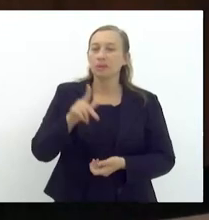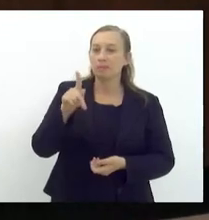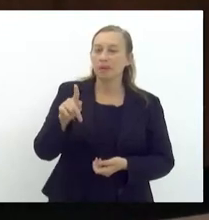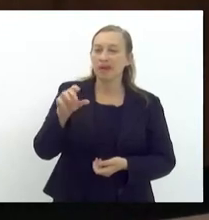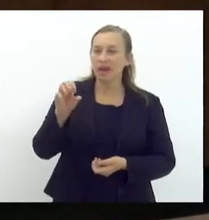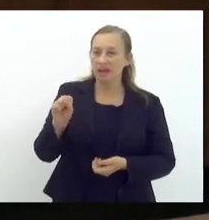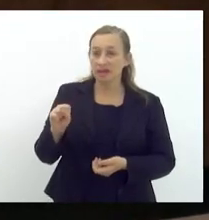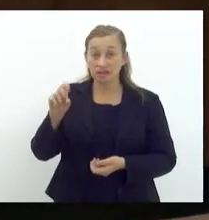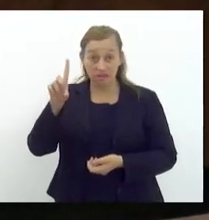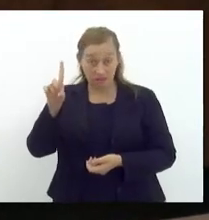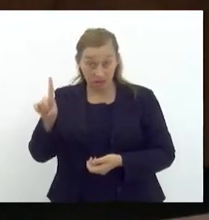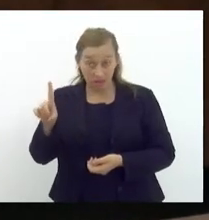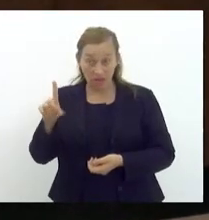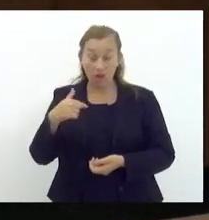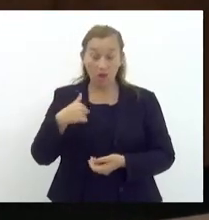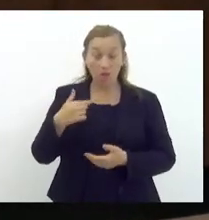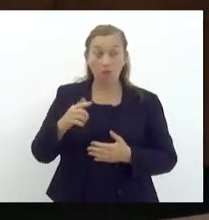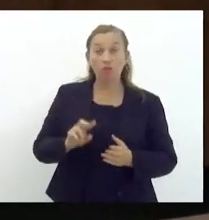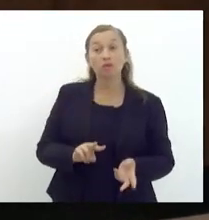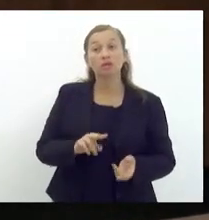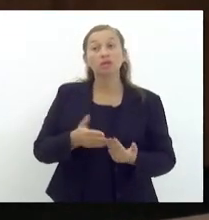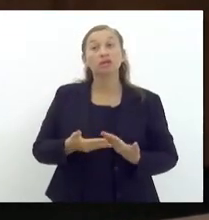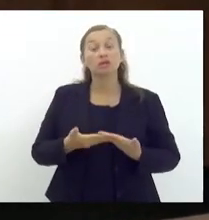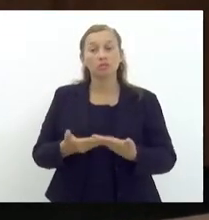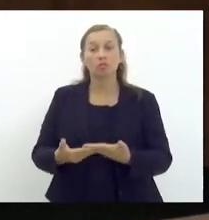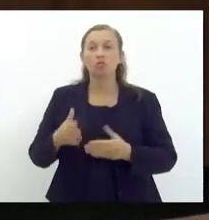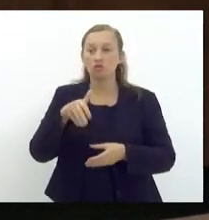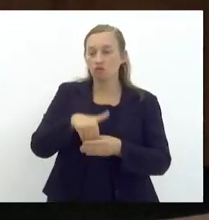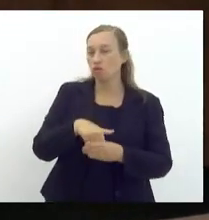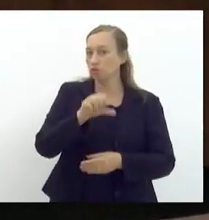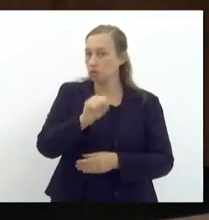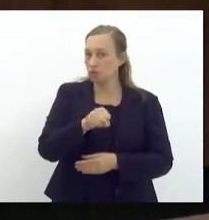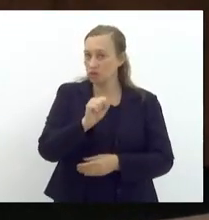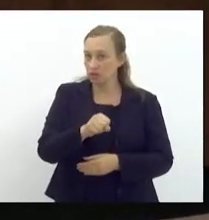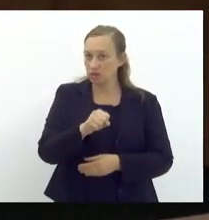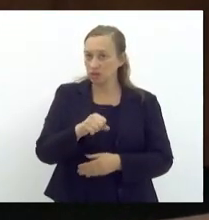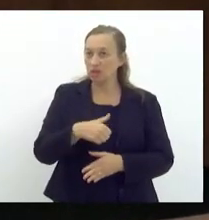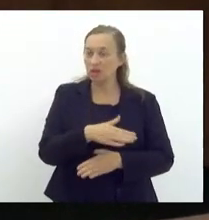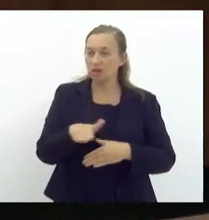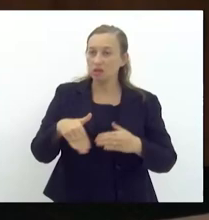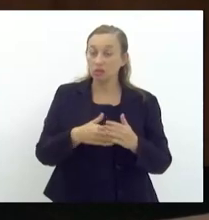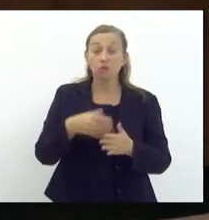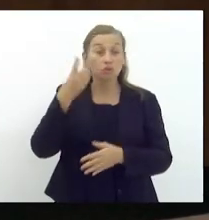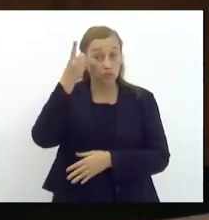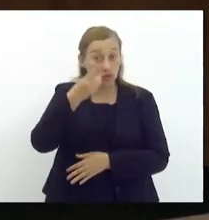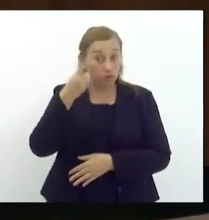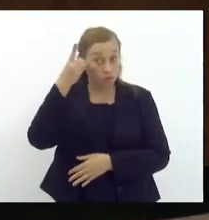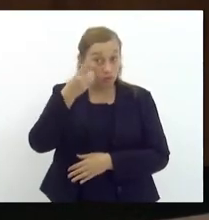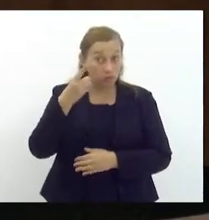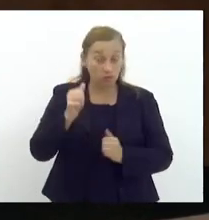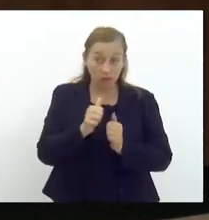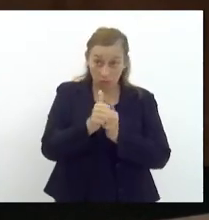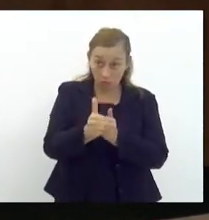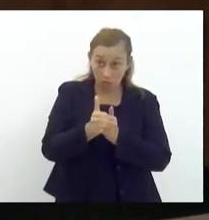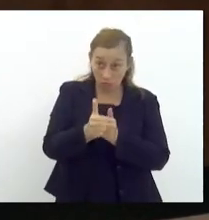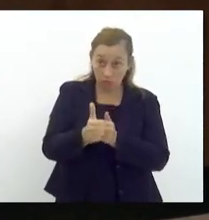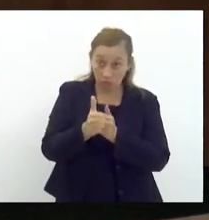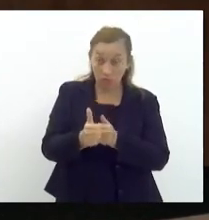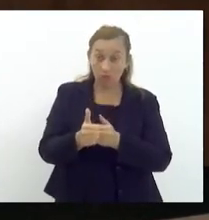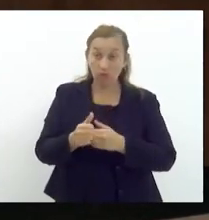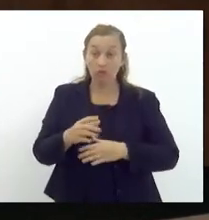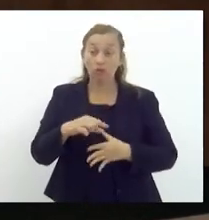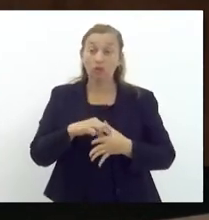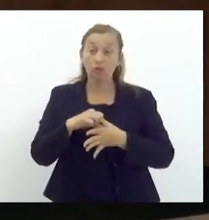PSD eu encaminho voto sim aos senhores deputados que acompanham ao